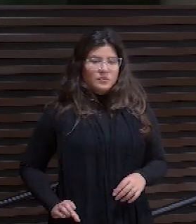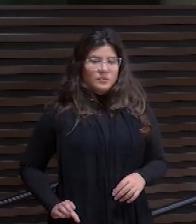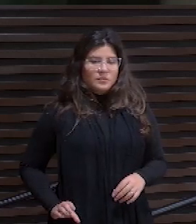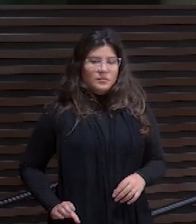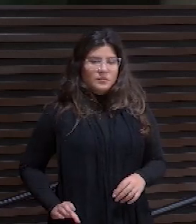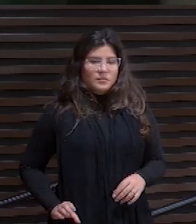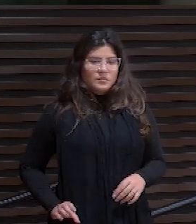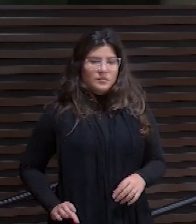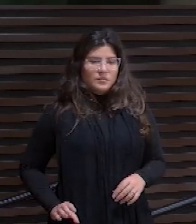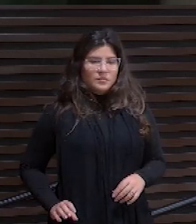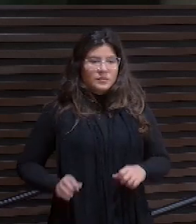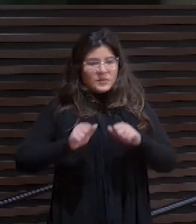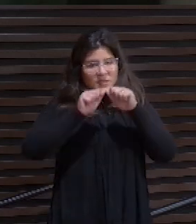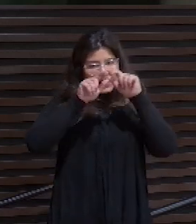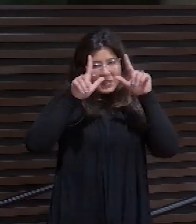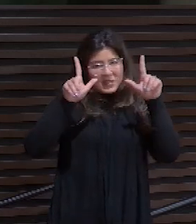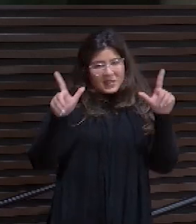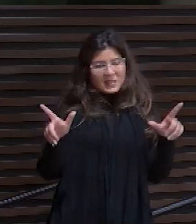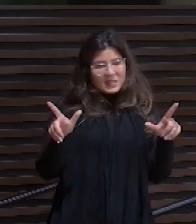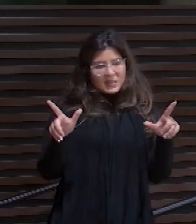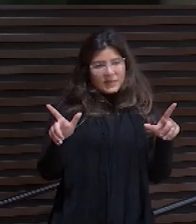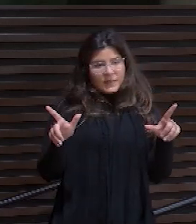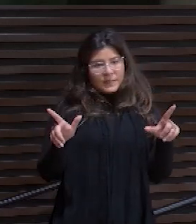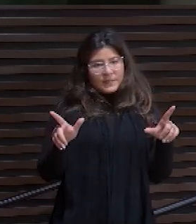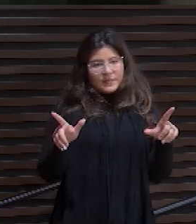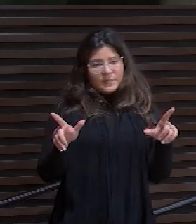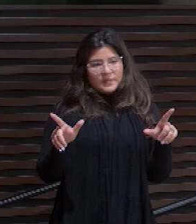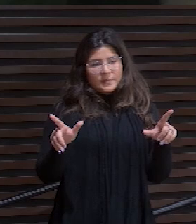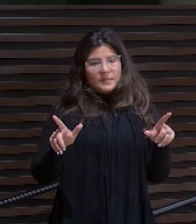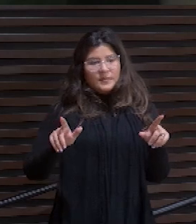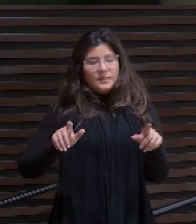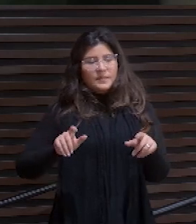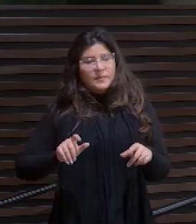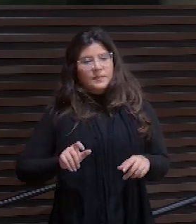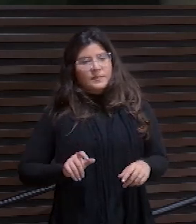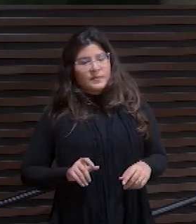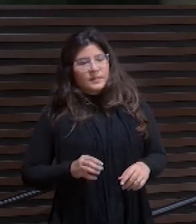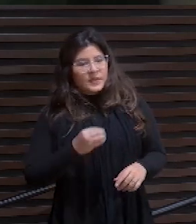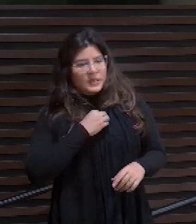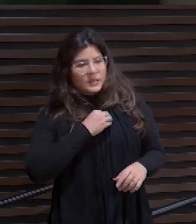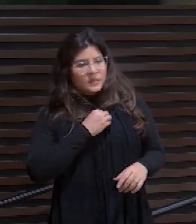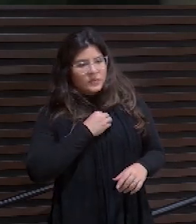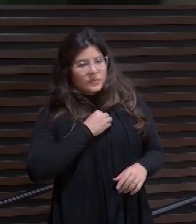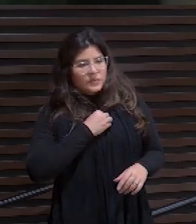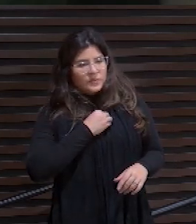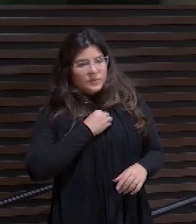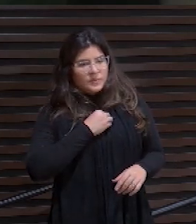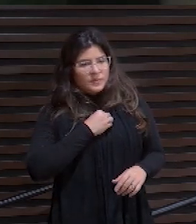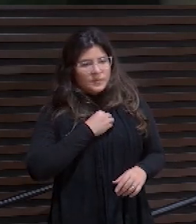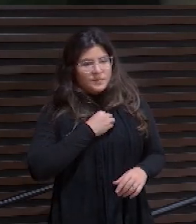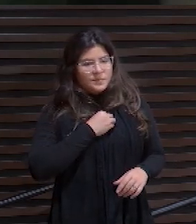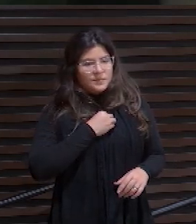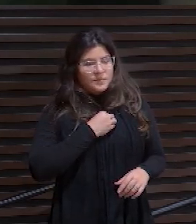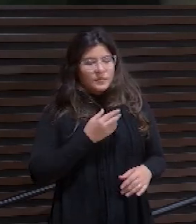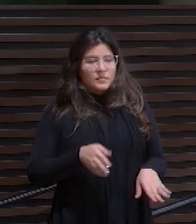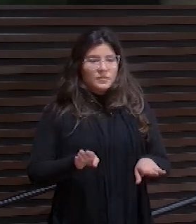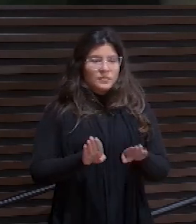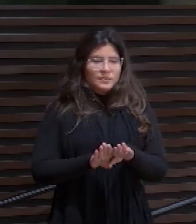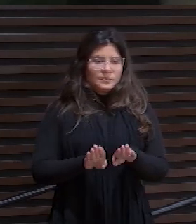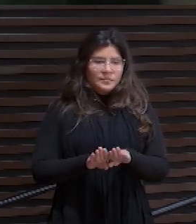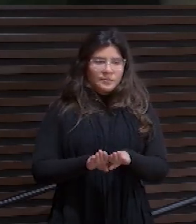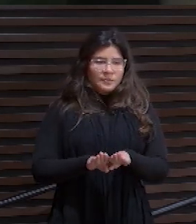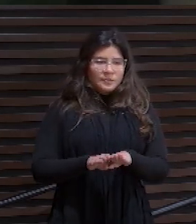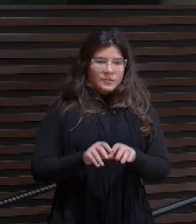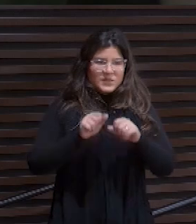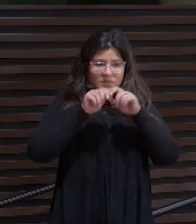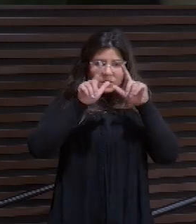descomplica todo esse rombo do pecado, todo esse rasgo do pecado. E ela também descomplica, pela